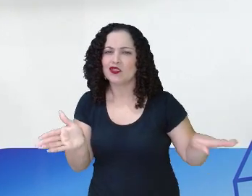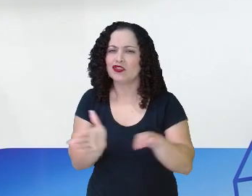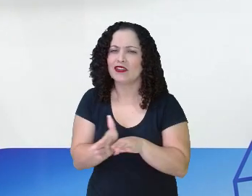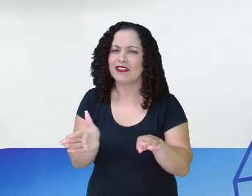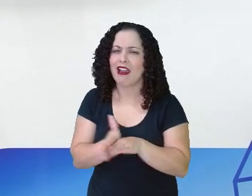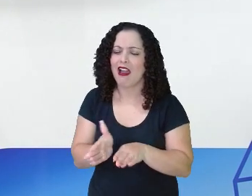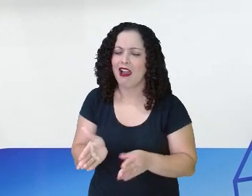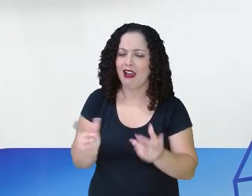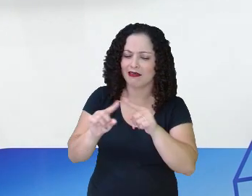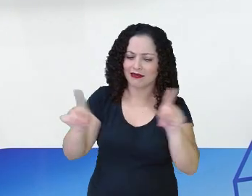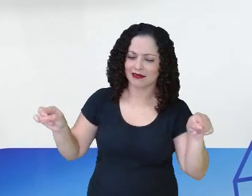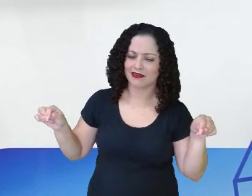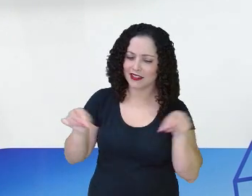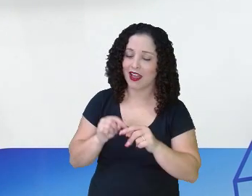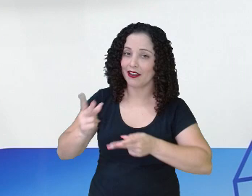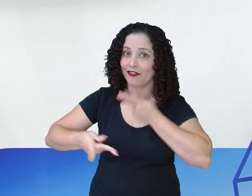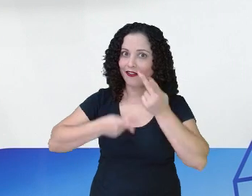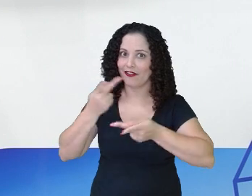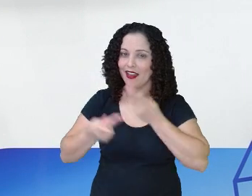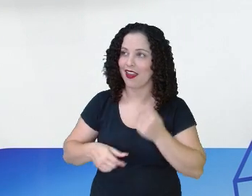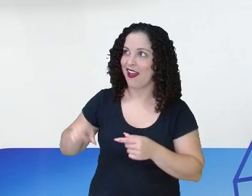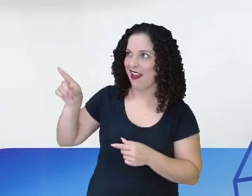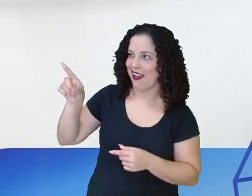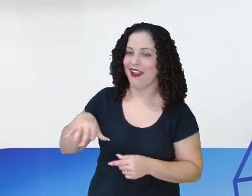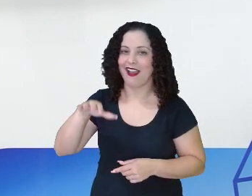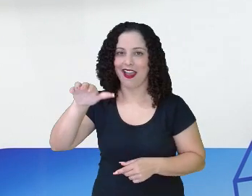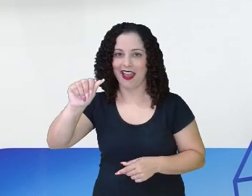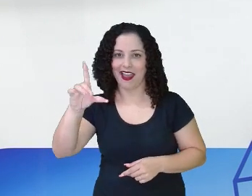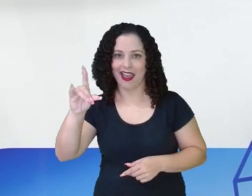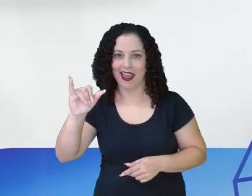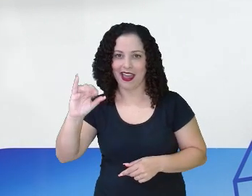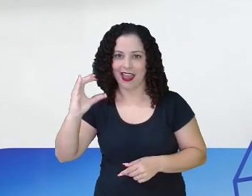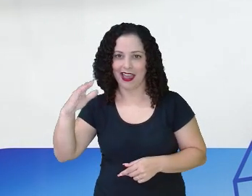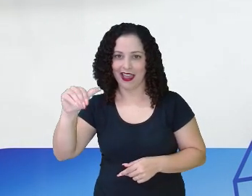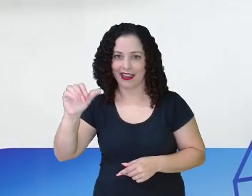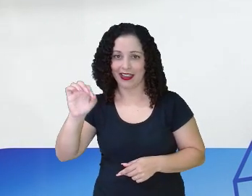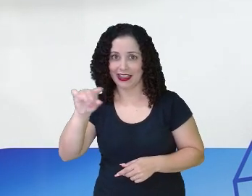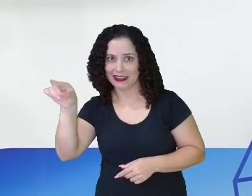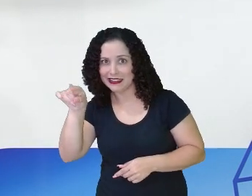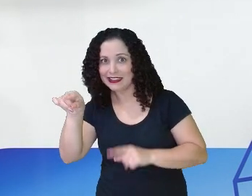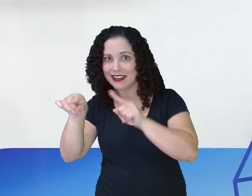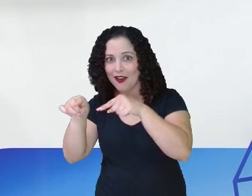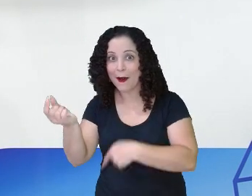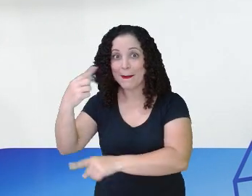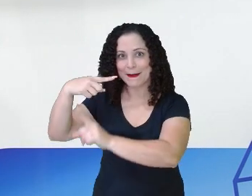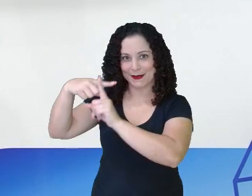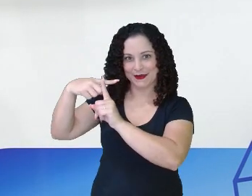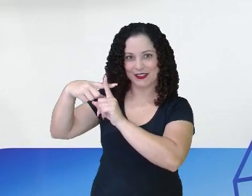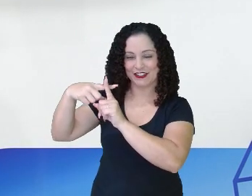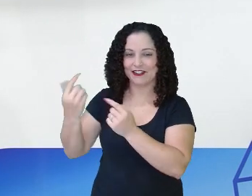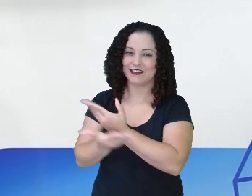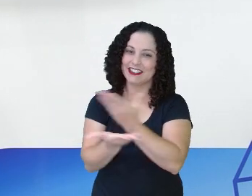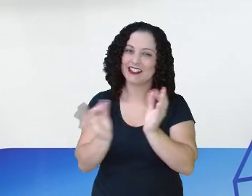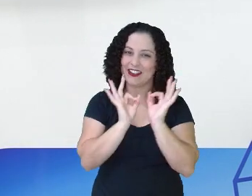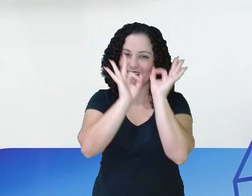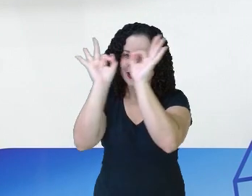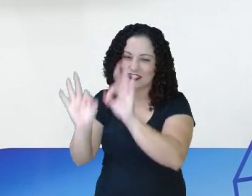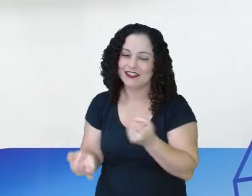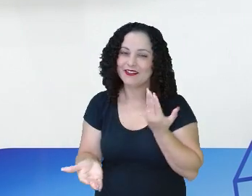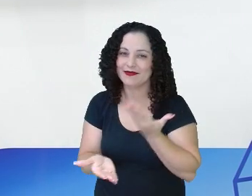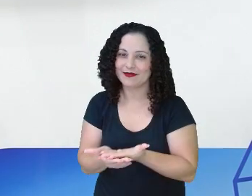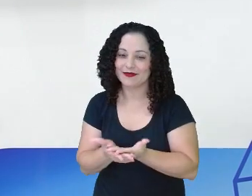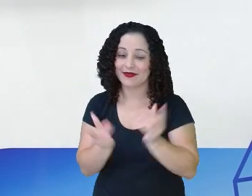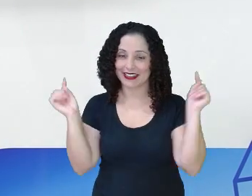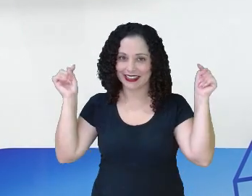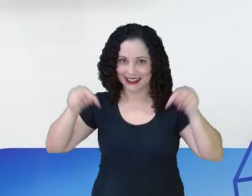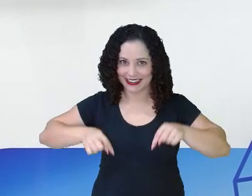operação é essa? É adição, professora. Olha, que coisa bonita Isso é coisa de quem assiste às aulas do